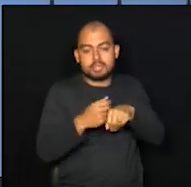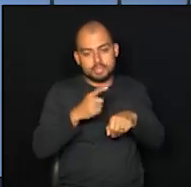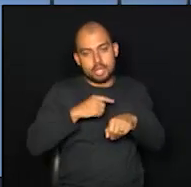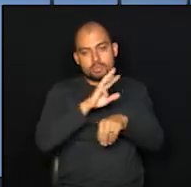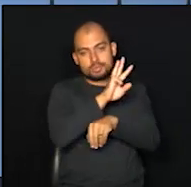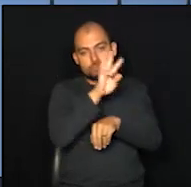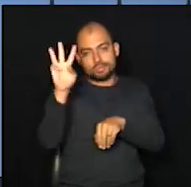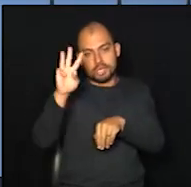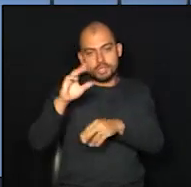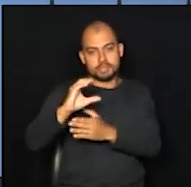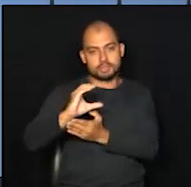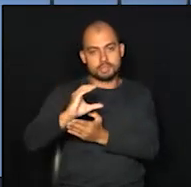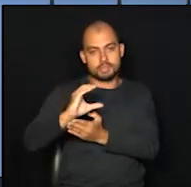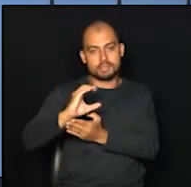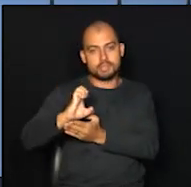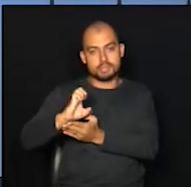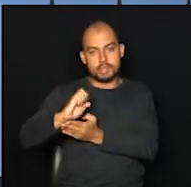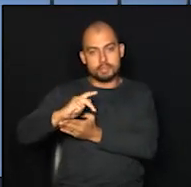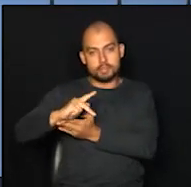no